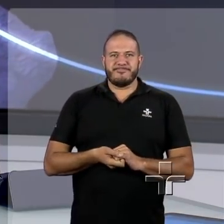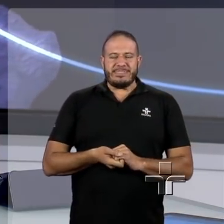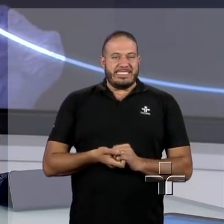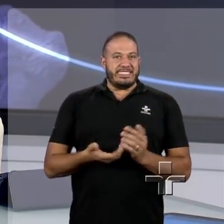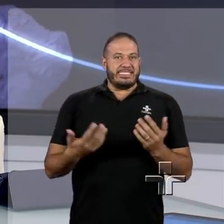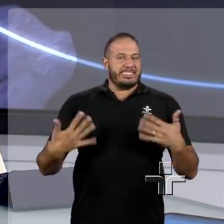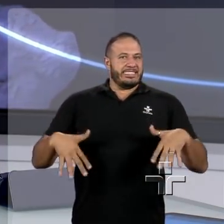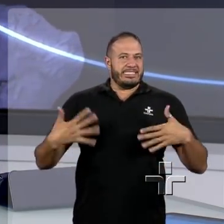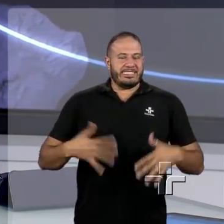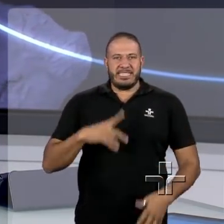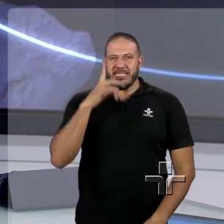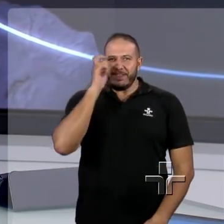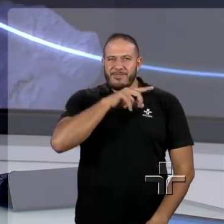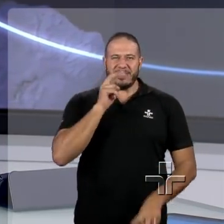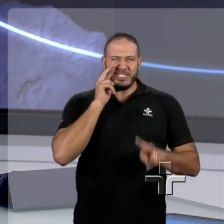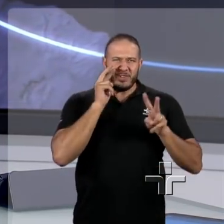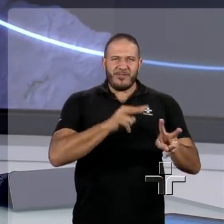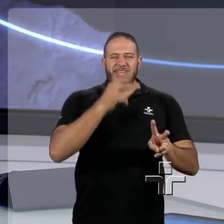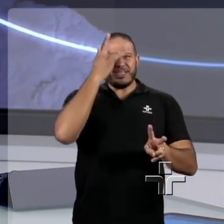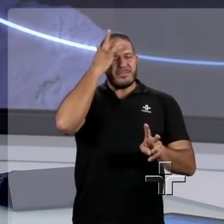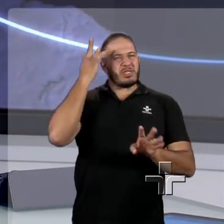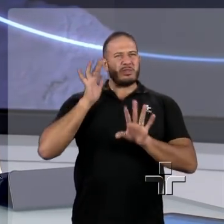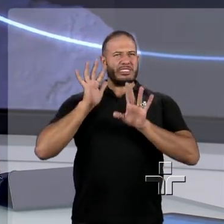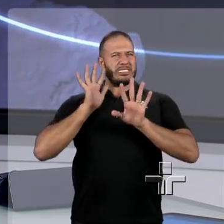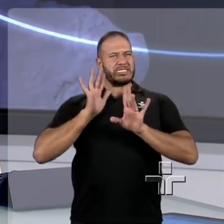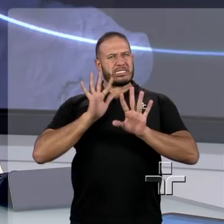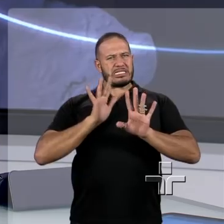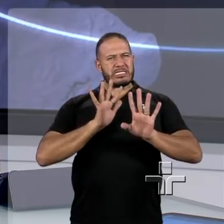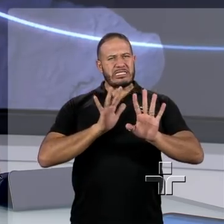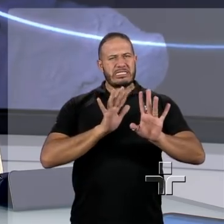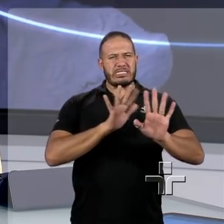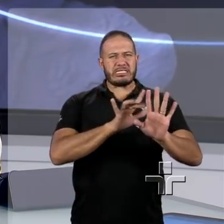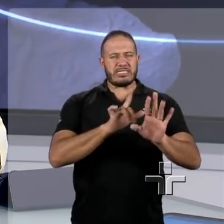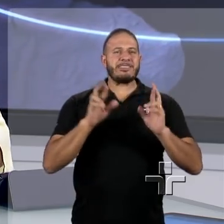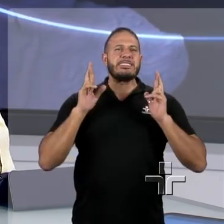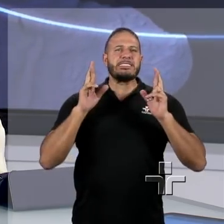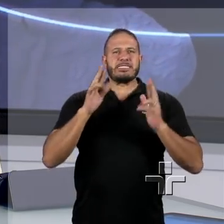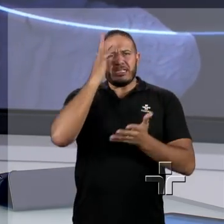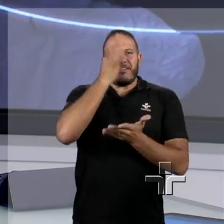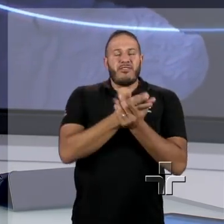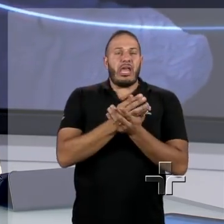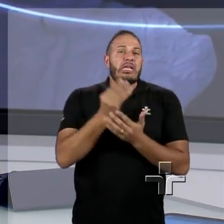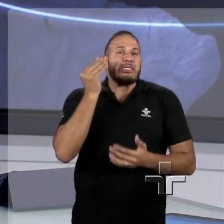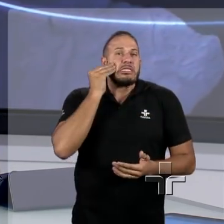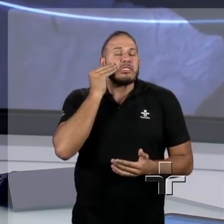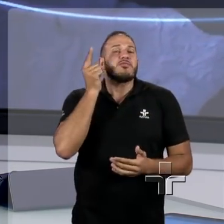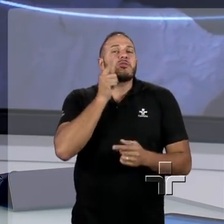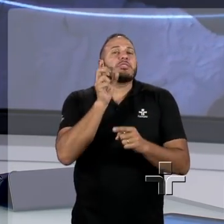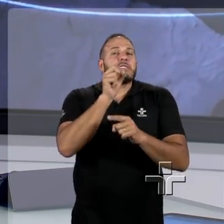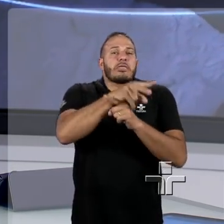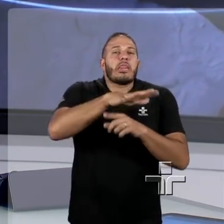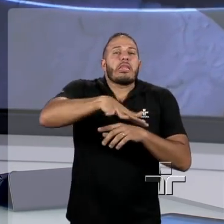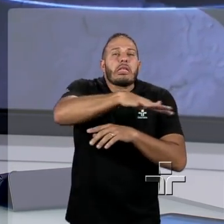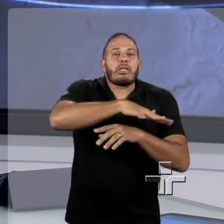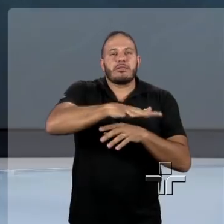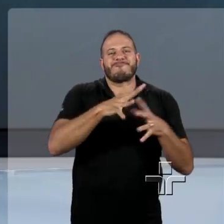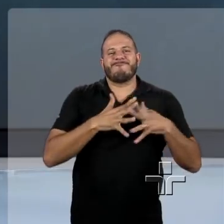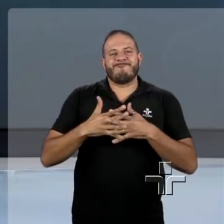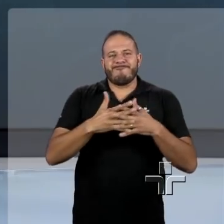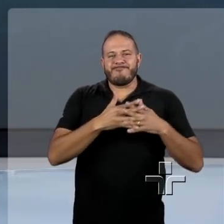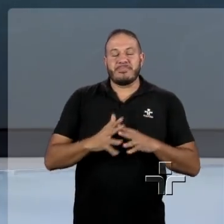Difícil, né, ver essas imagens dos imigrantes nessa esperança e tentativa de chegar ao território americano. Olha,